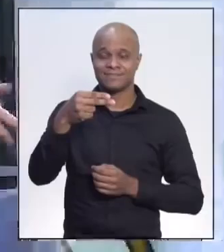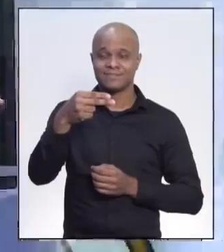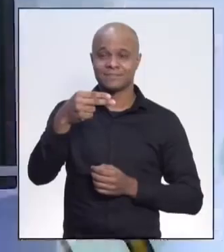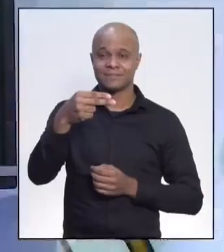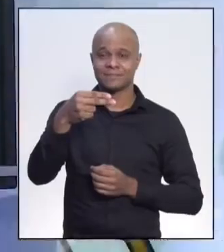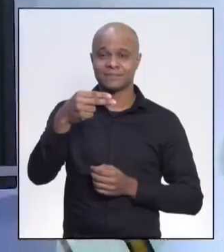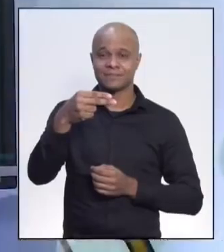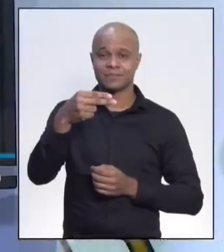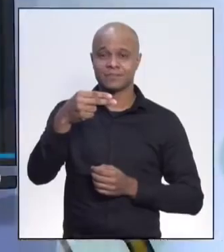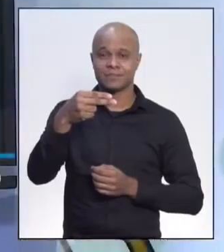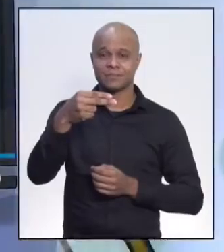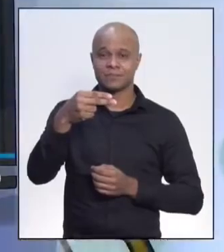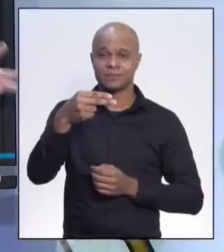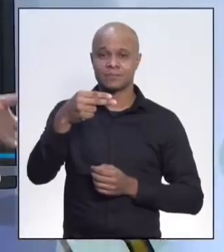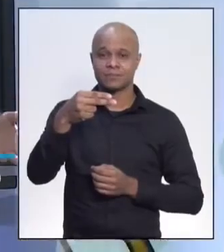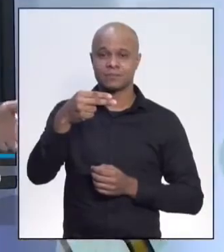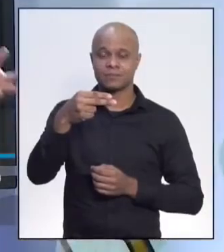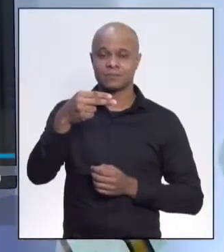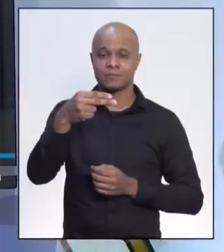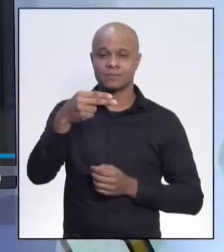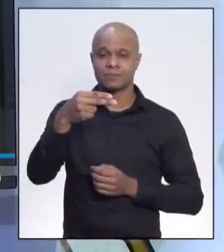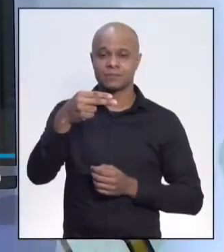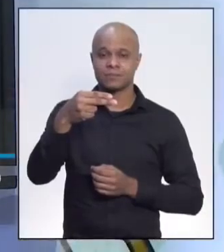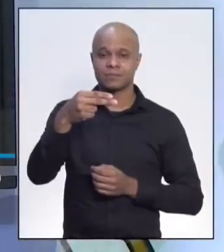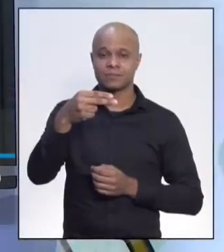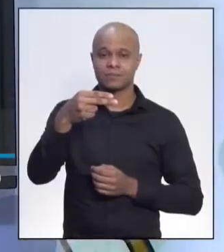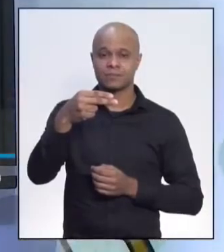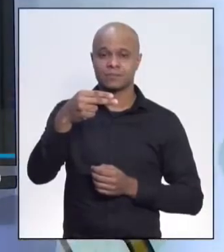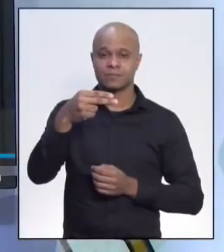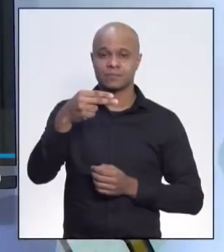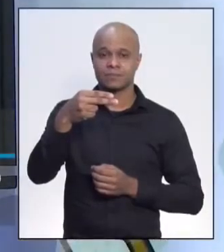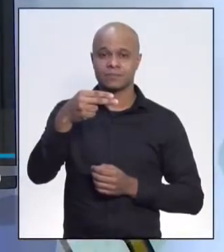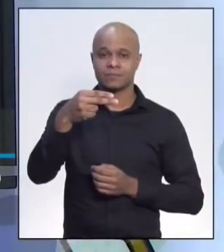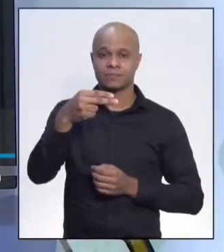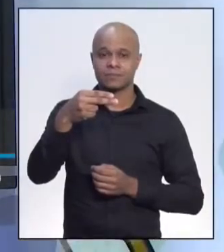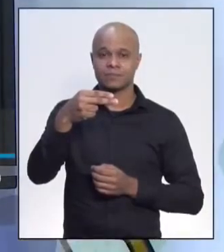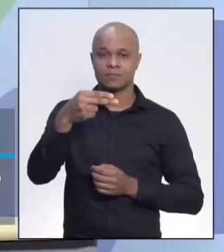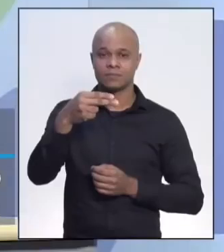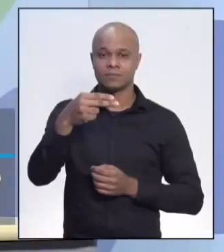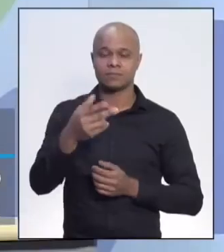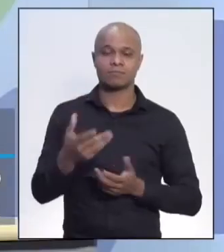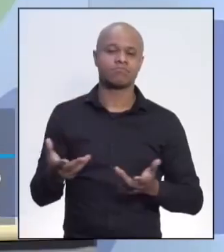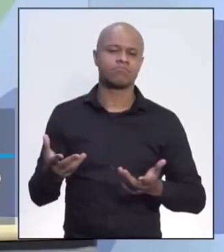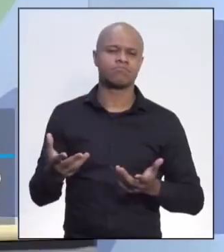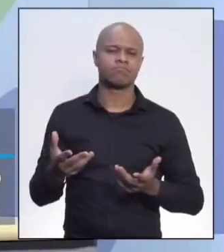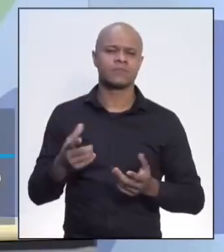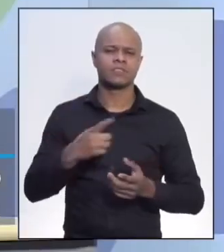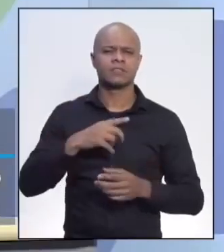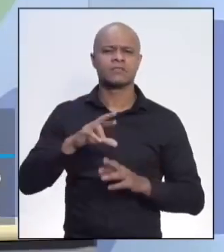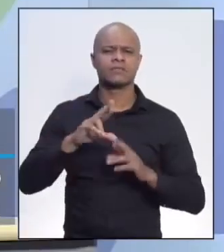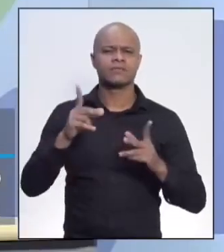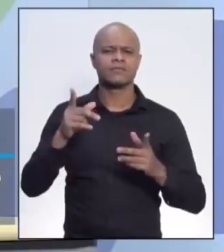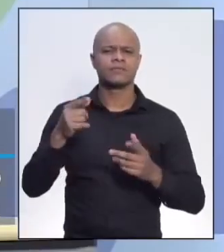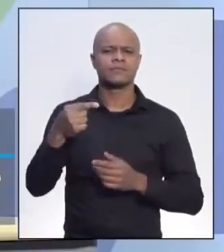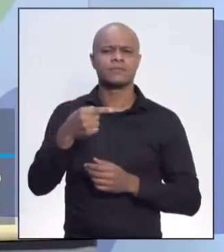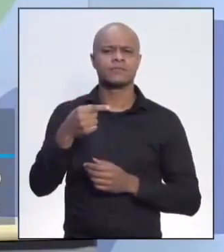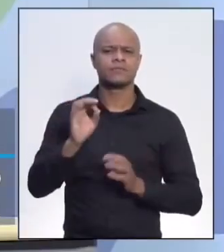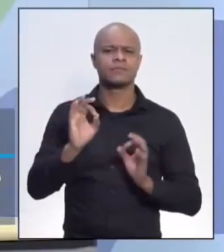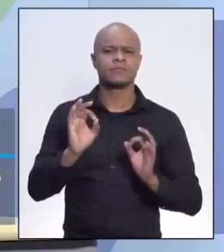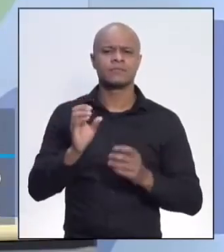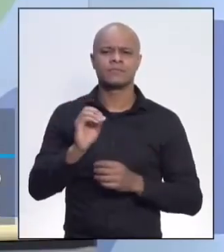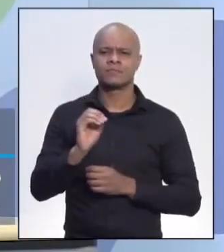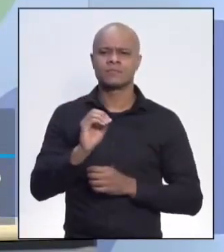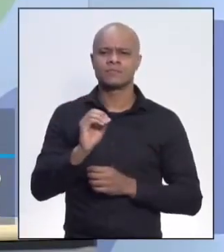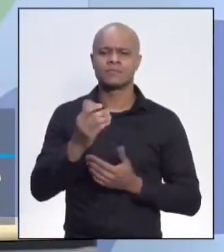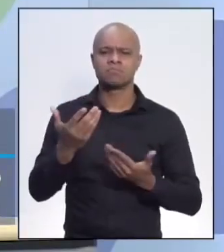Menos 0, menos 2. E 0, menos 2. Faria diferença, Osmar? Não. O 0 aí, no caso, é um elemento neutro